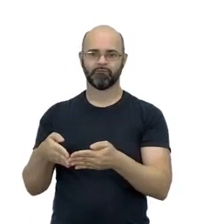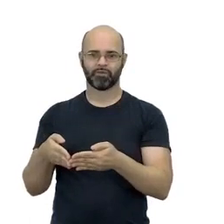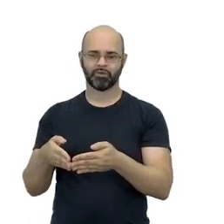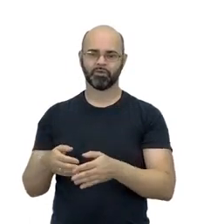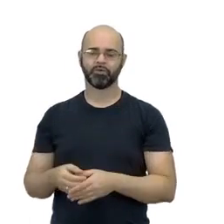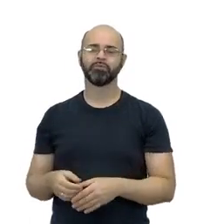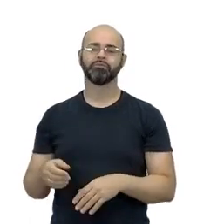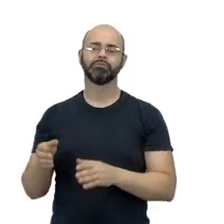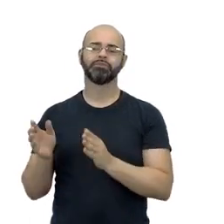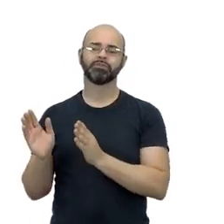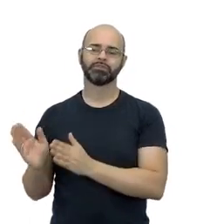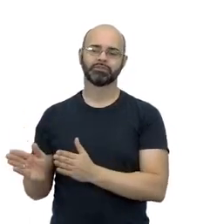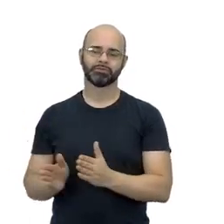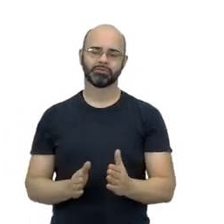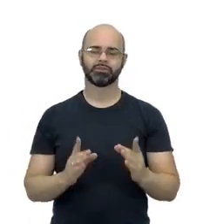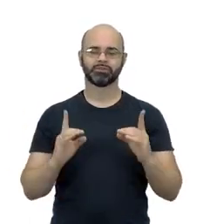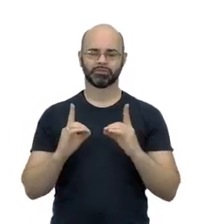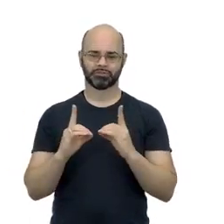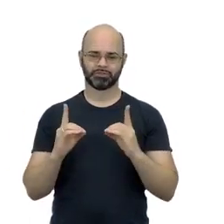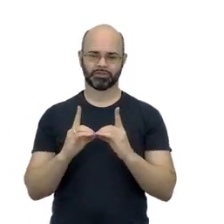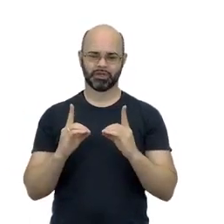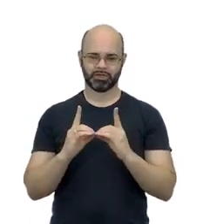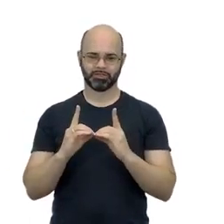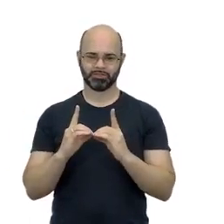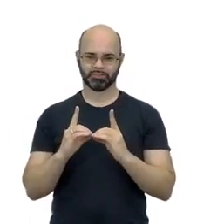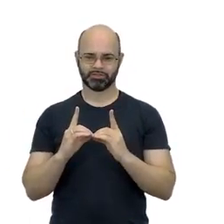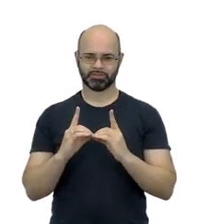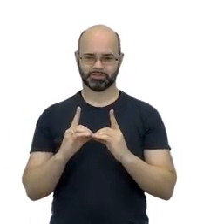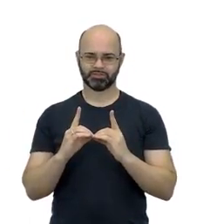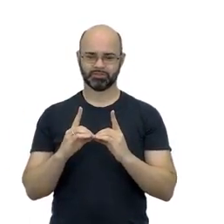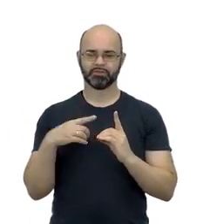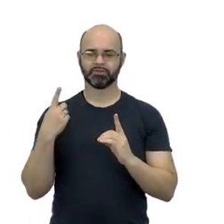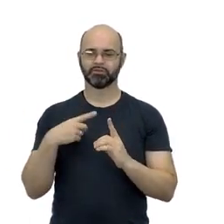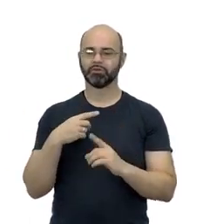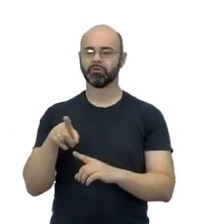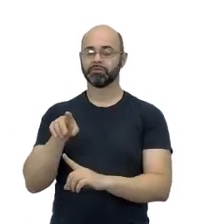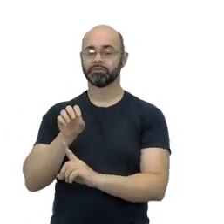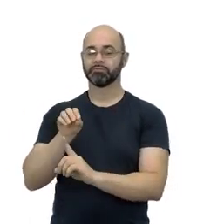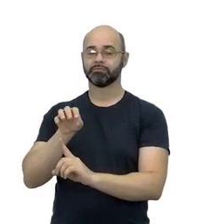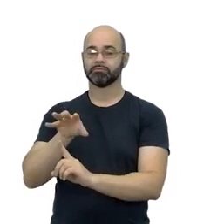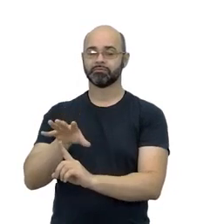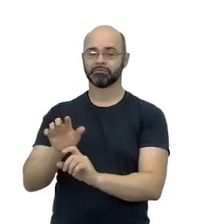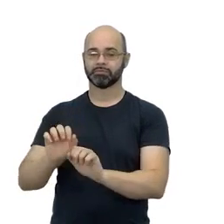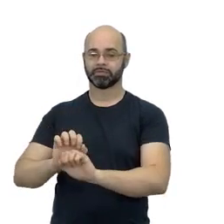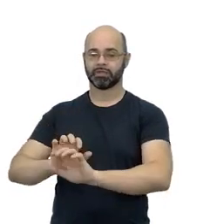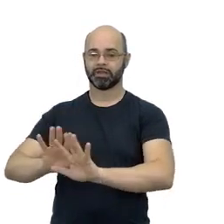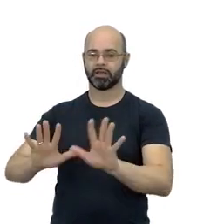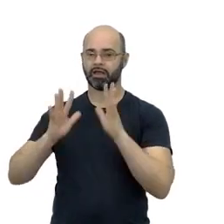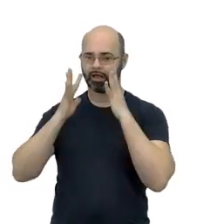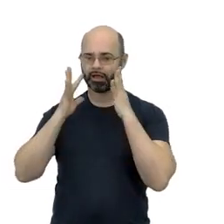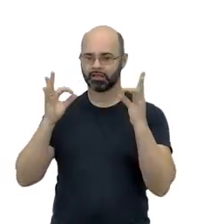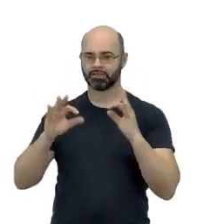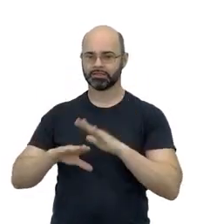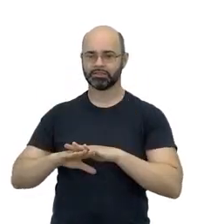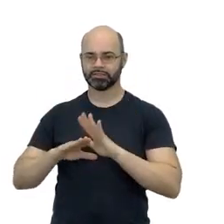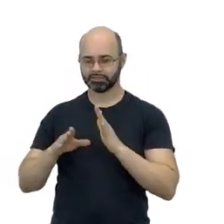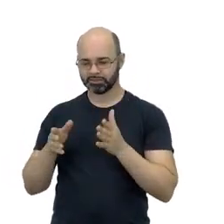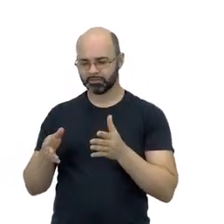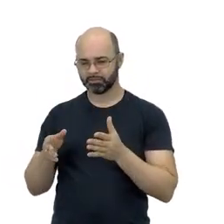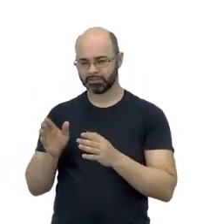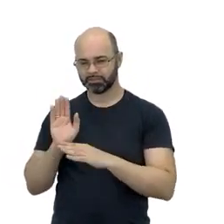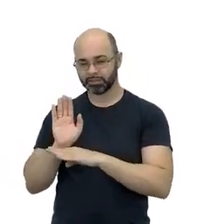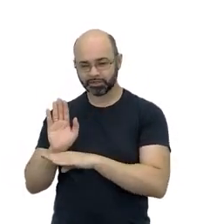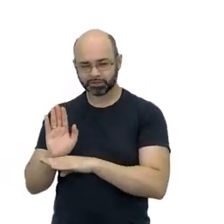aquela sequência didática nós vamos jogar mais luz, nós vamos dar mais atenção por